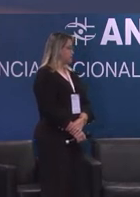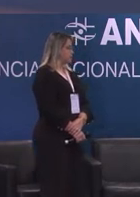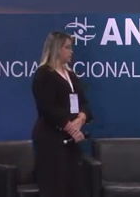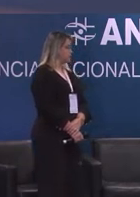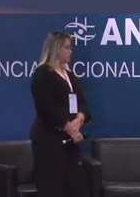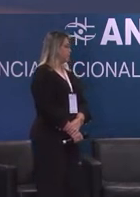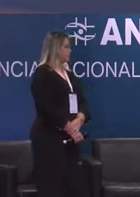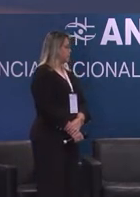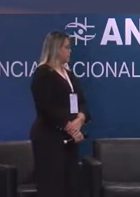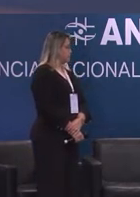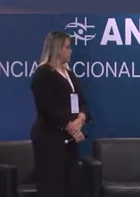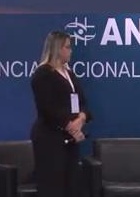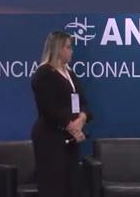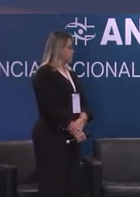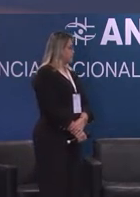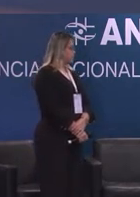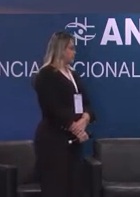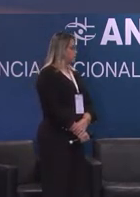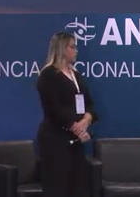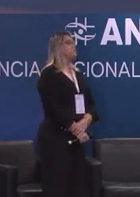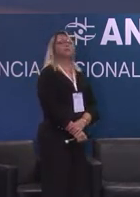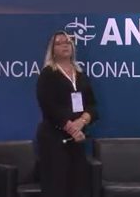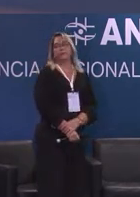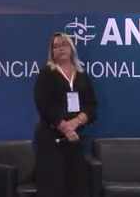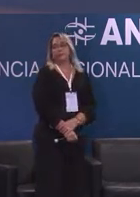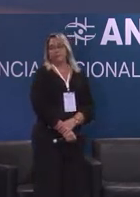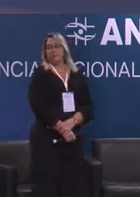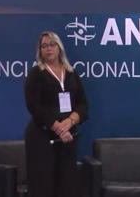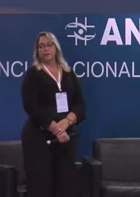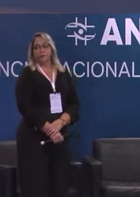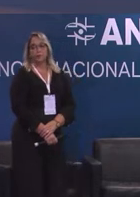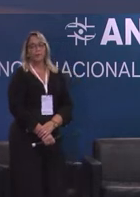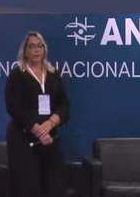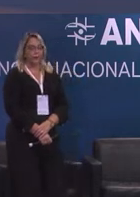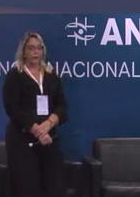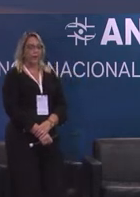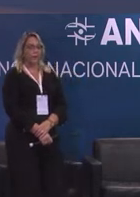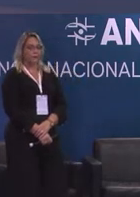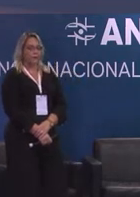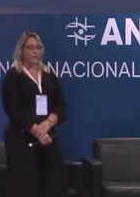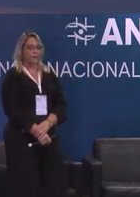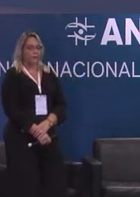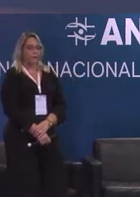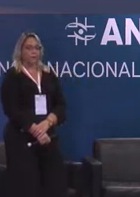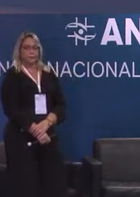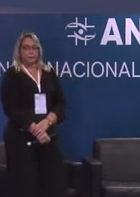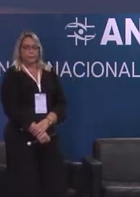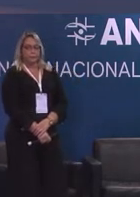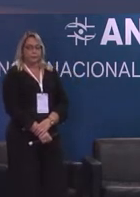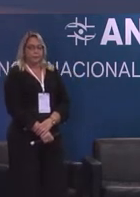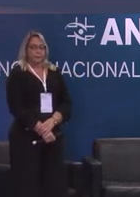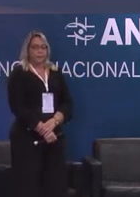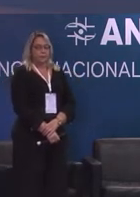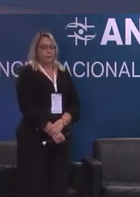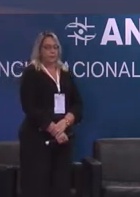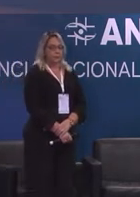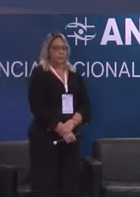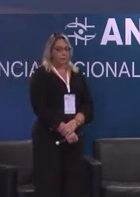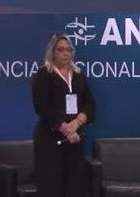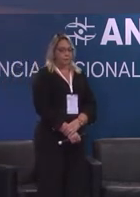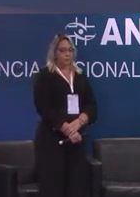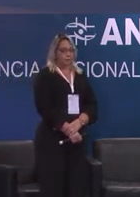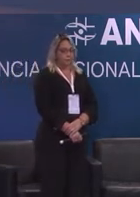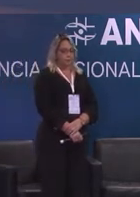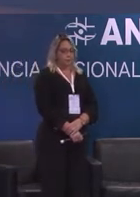com outros que são de interesse da vigilância em saúde, ou de outra secretaria, opa, isso me interessa. Ou o cara está